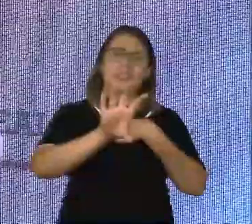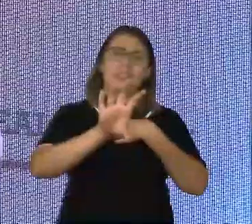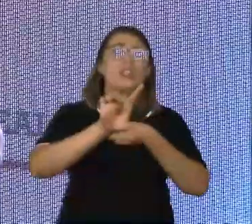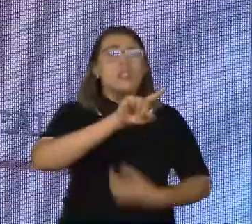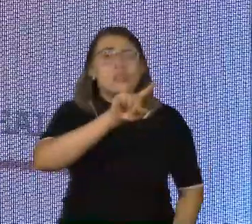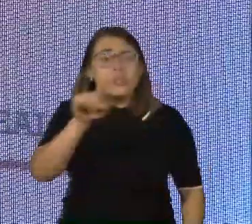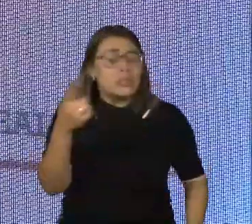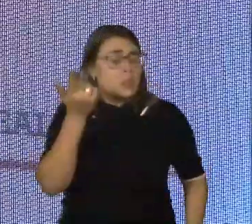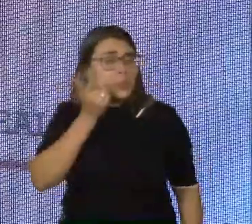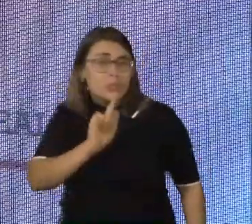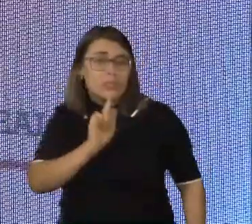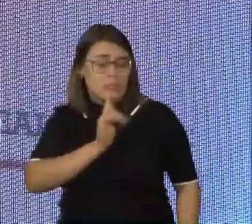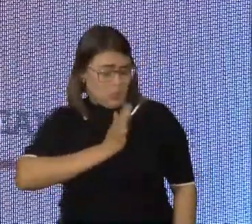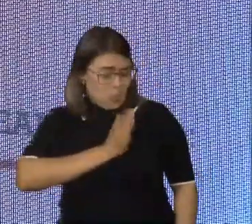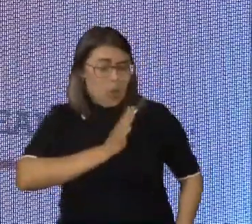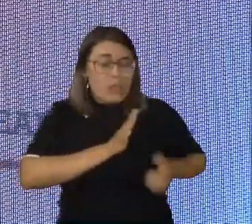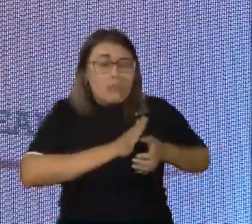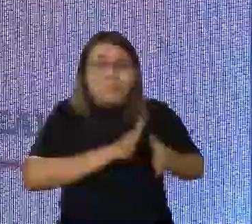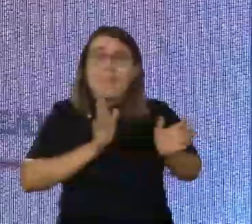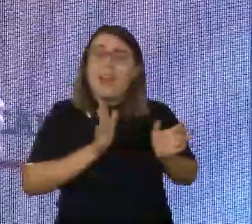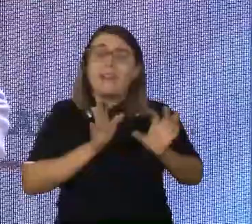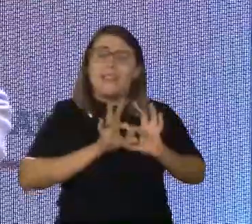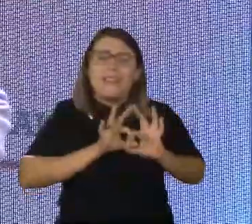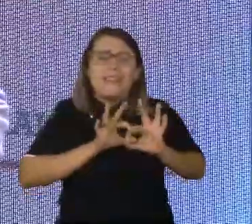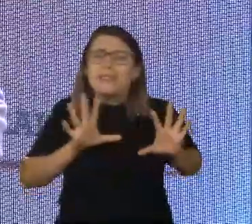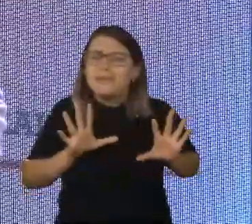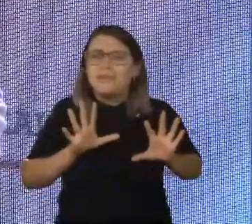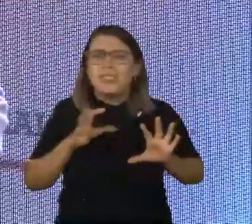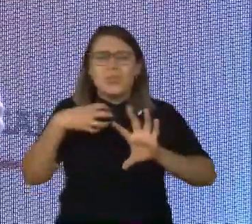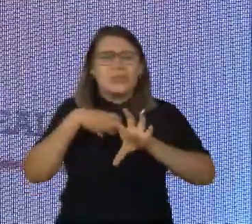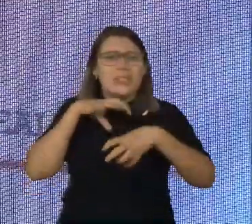Permita-se questionar essas verdades absolutas que são baseadas em conceitos